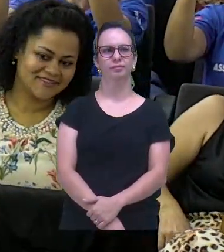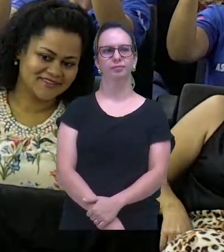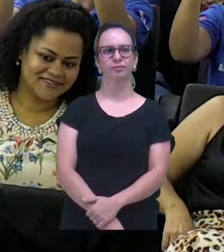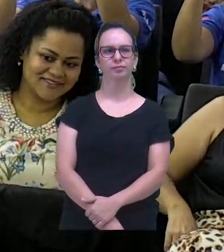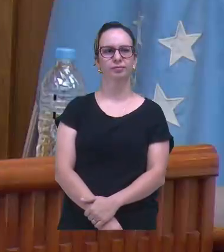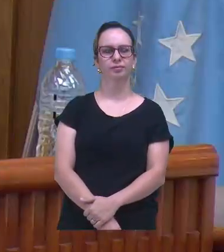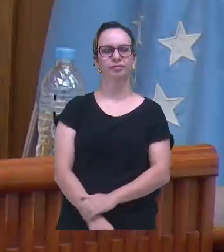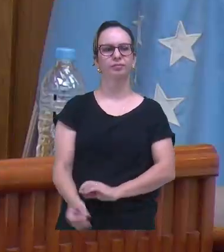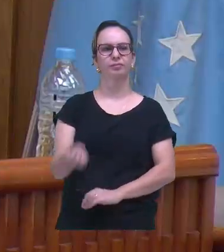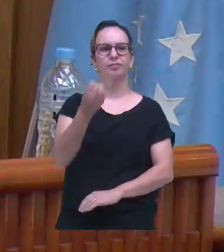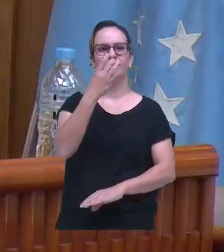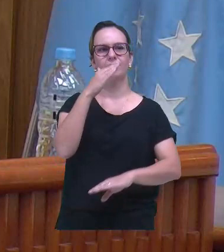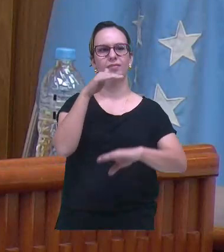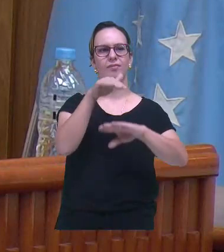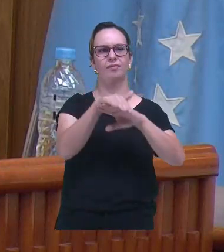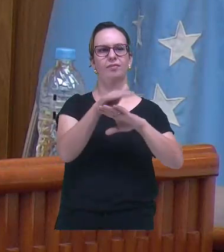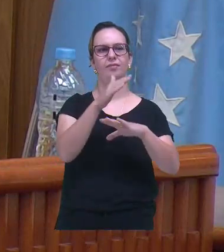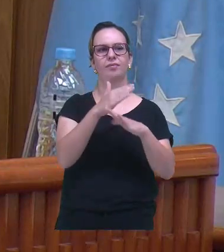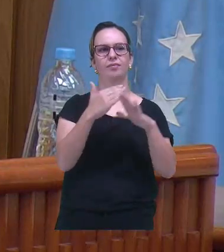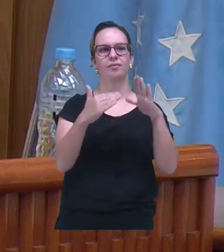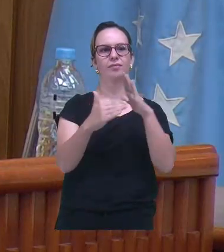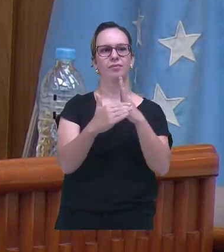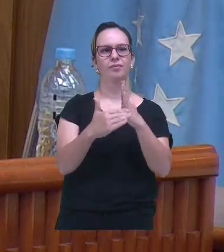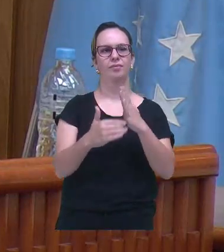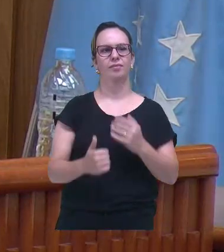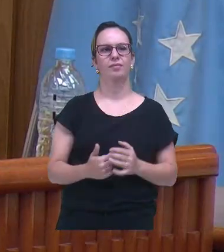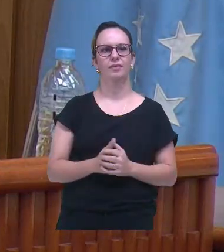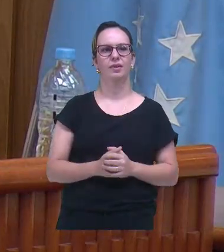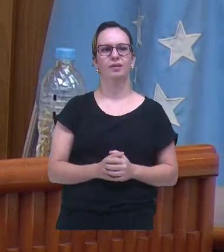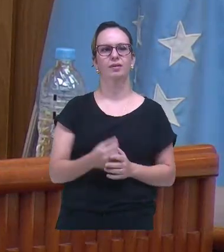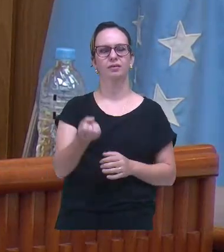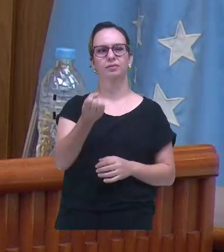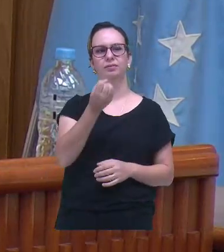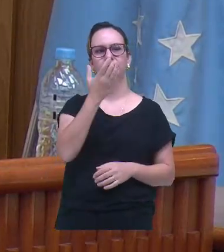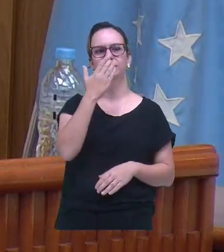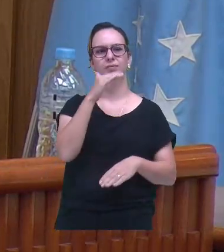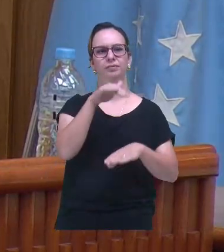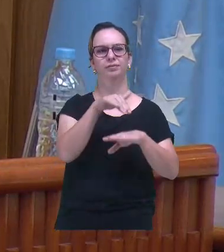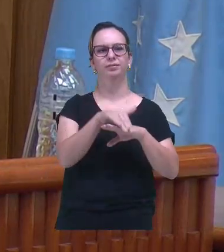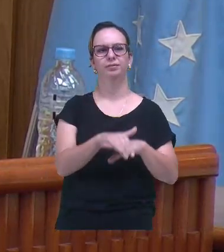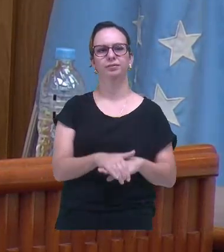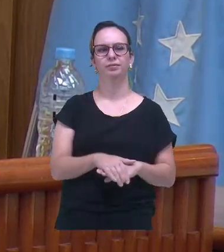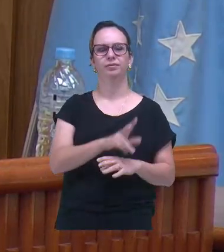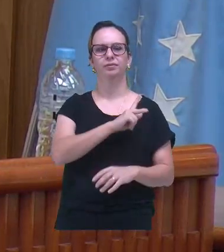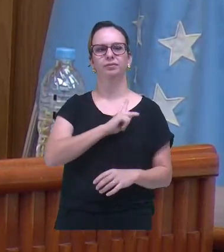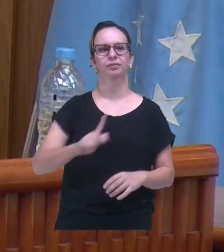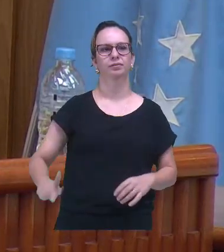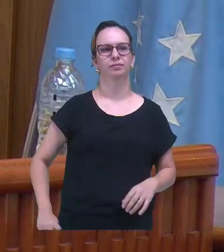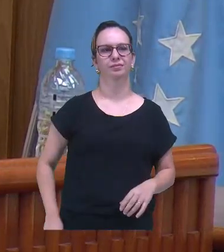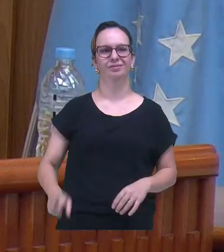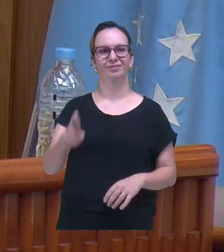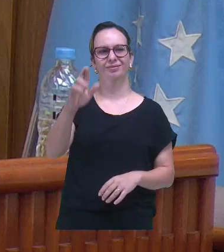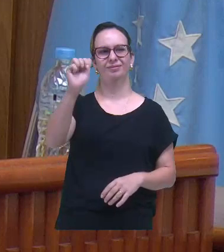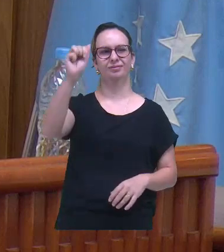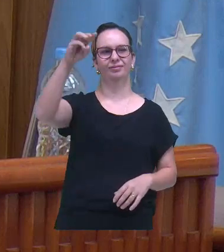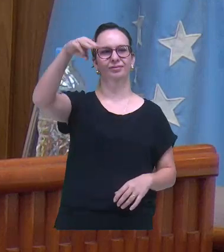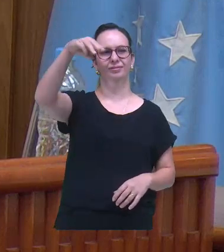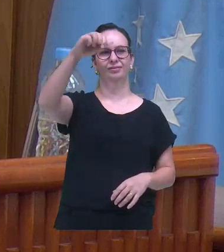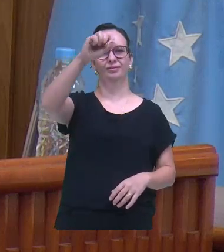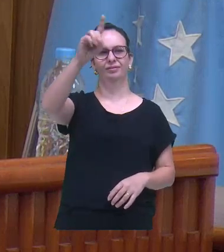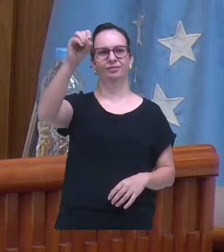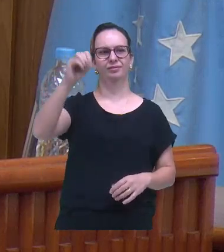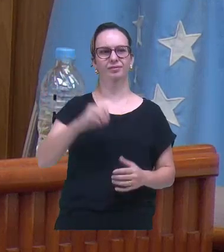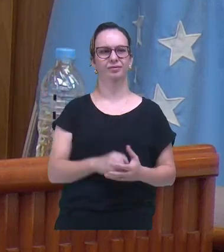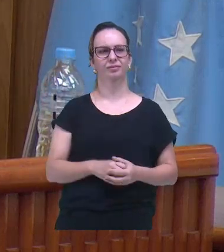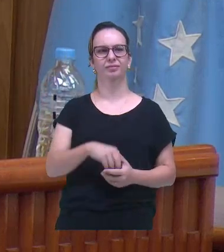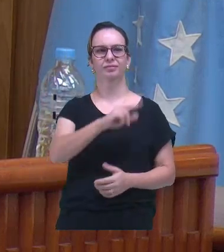Boa noite a todos e a todas. Boa noite ao presidente Ramão, presidente, né, dessa